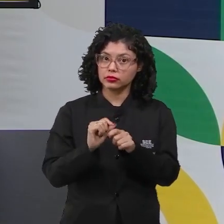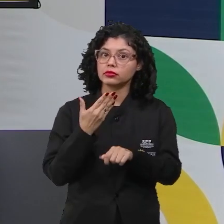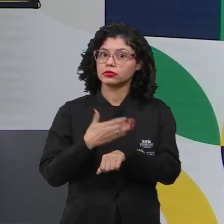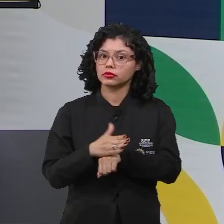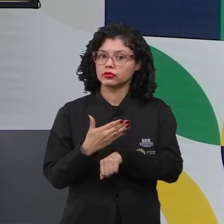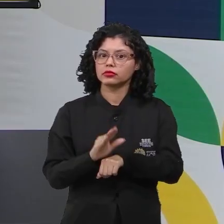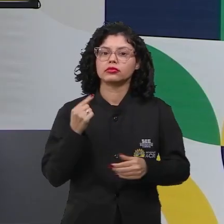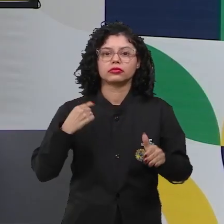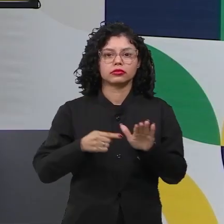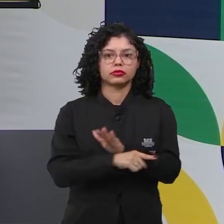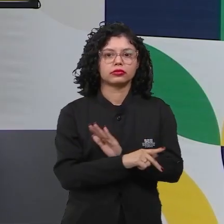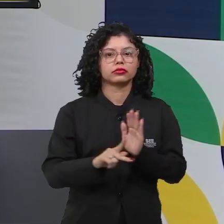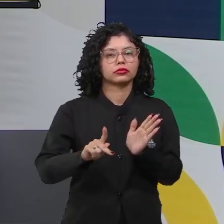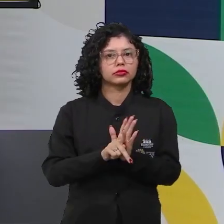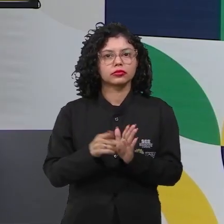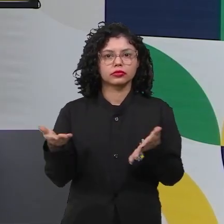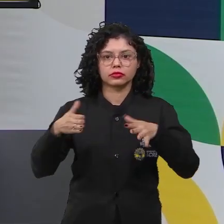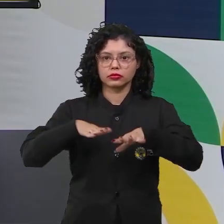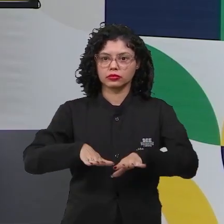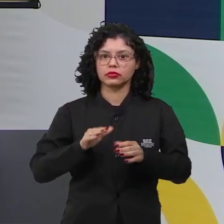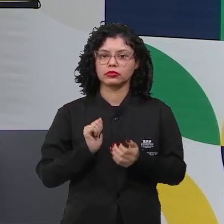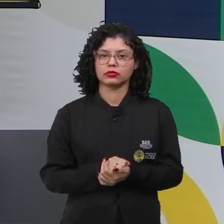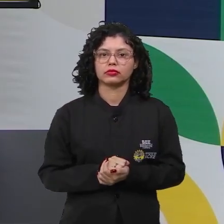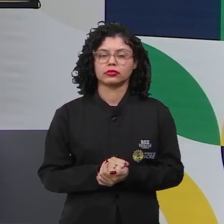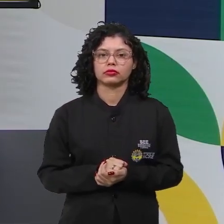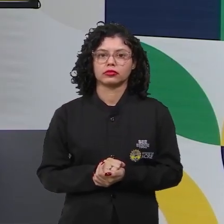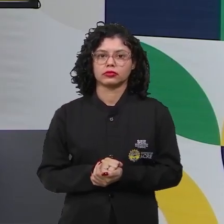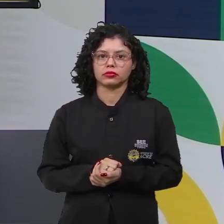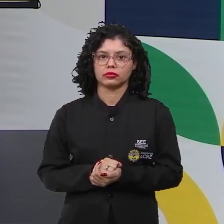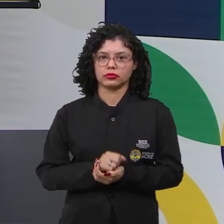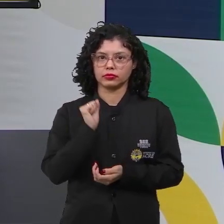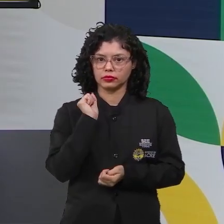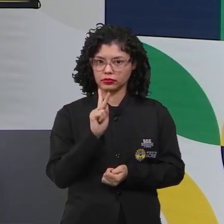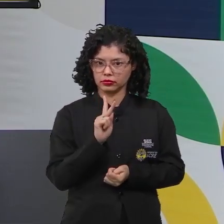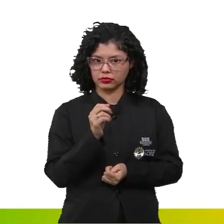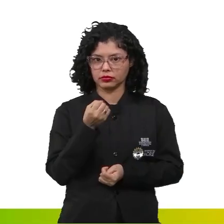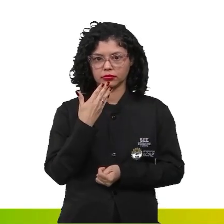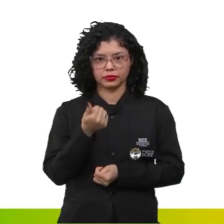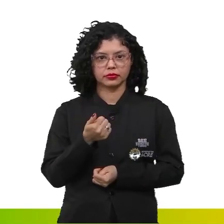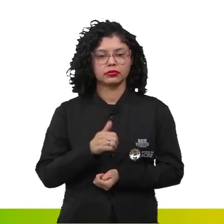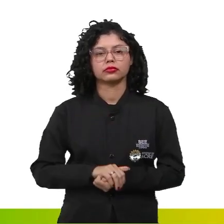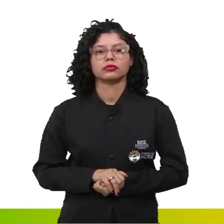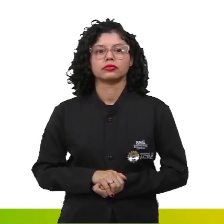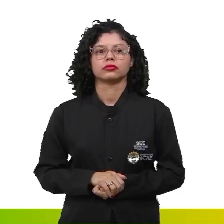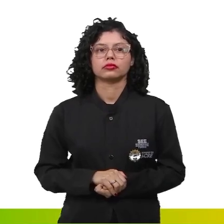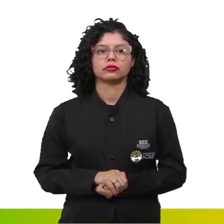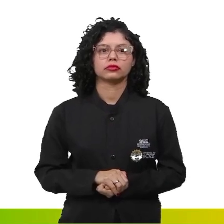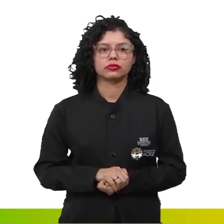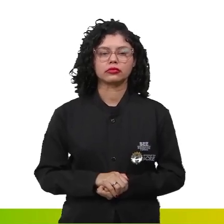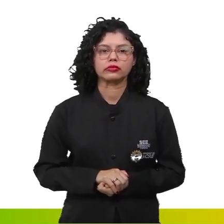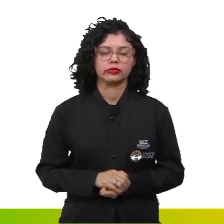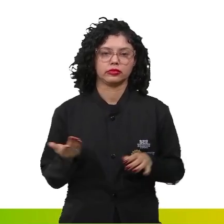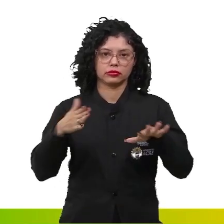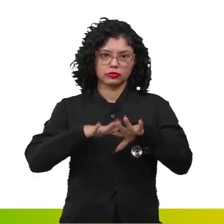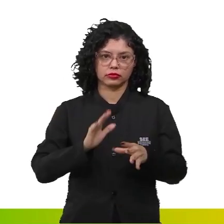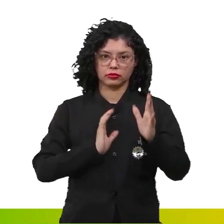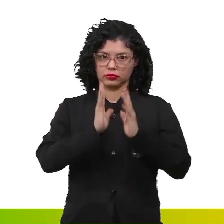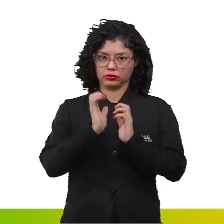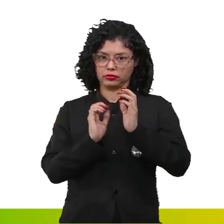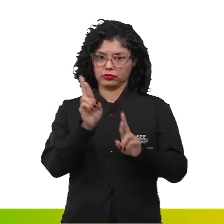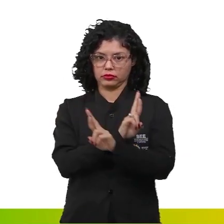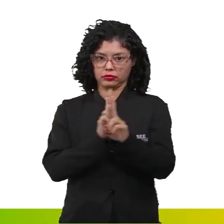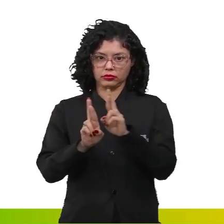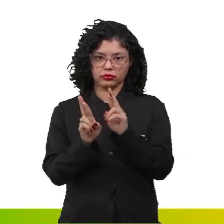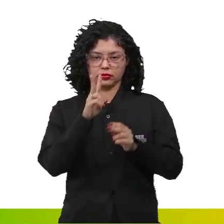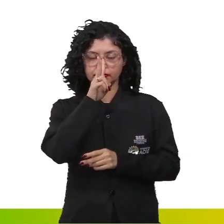prática dentro desse contexto que a inclusão vem. Vamos oportunizar, tranquilo? Avança. Então aqui, ó, inclusão, conflitos e relação